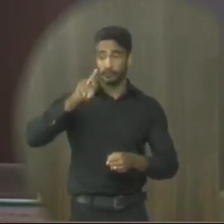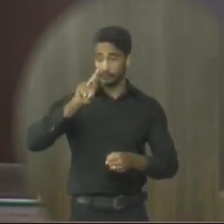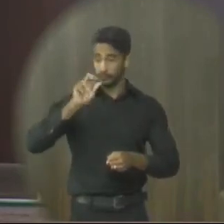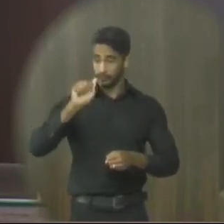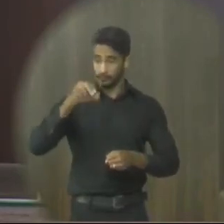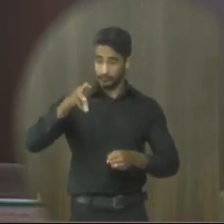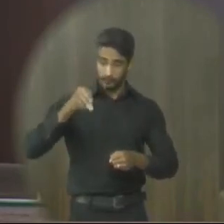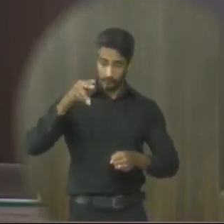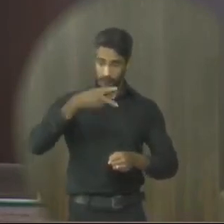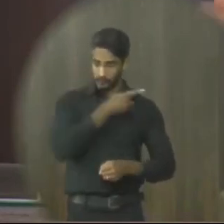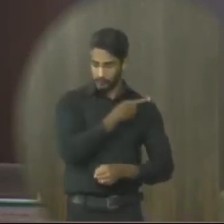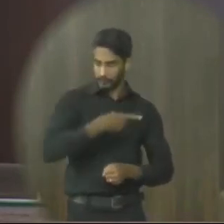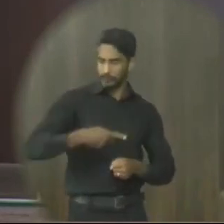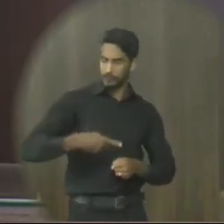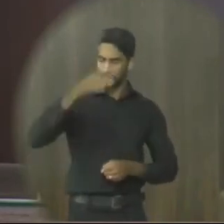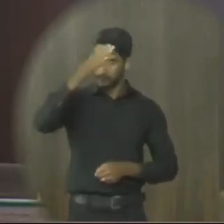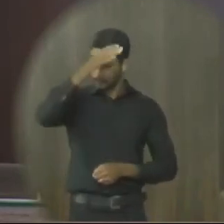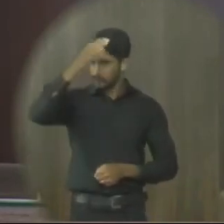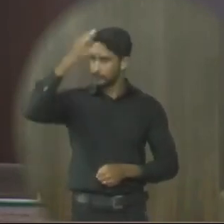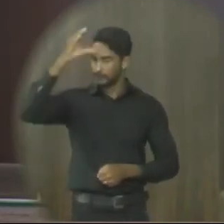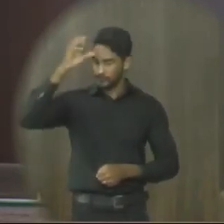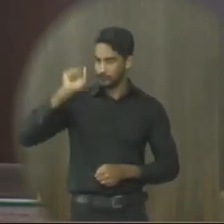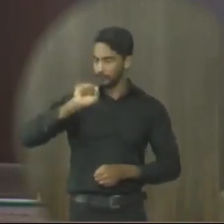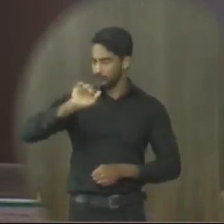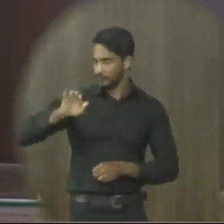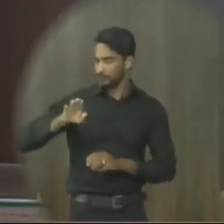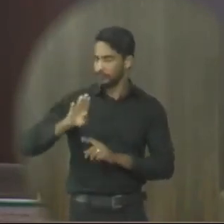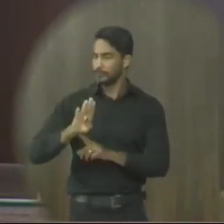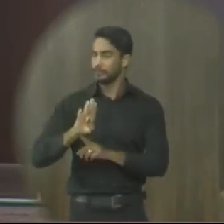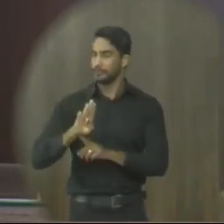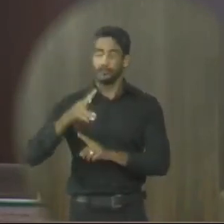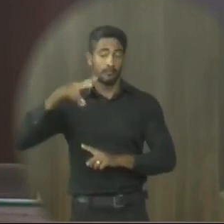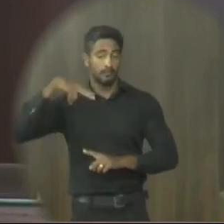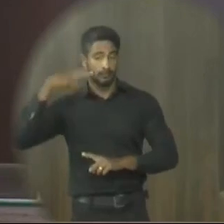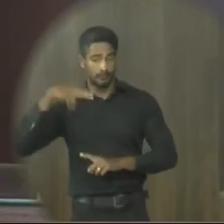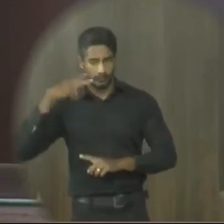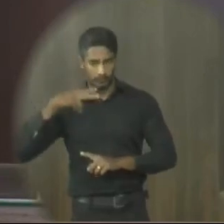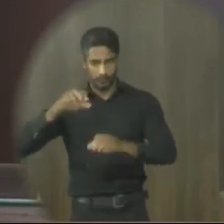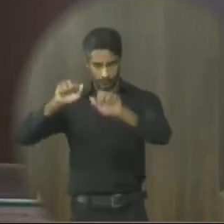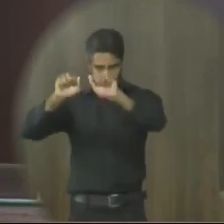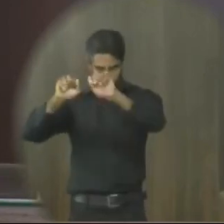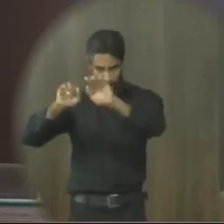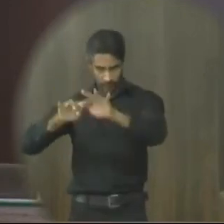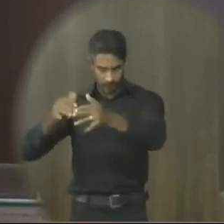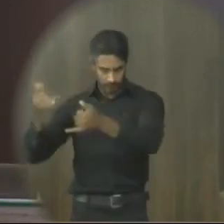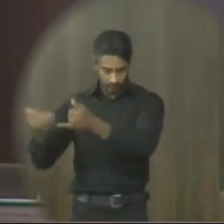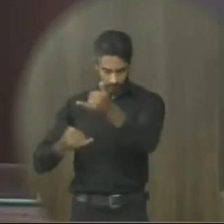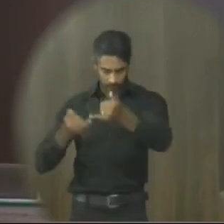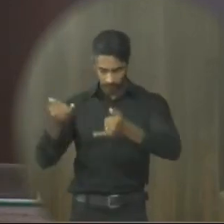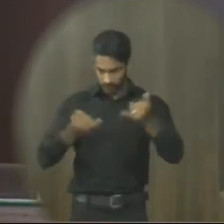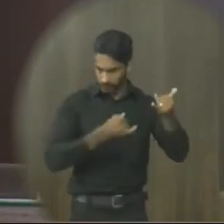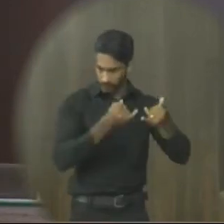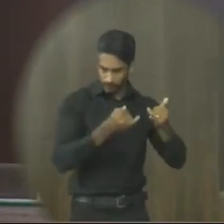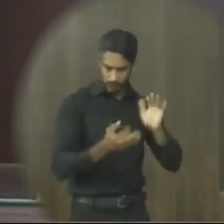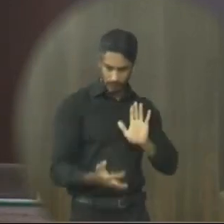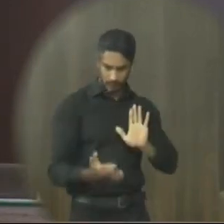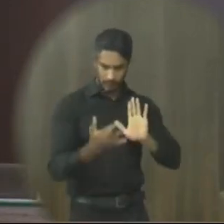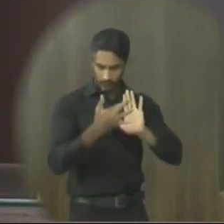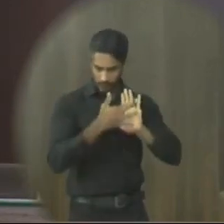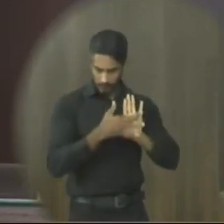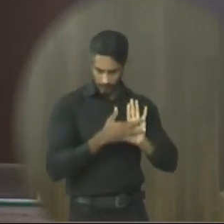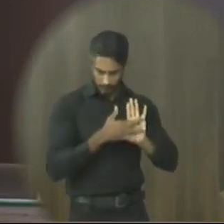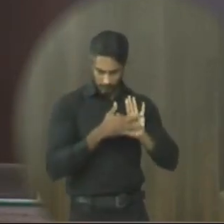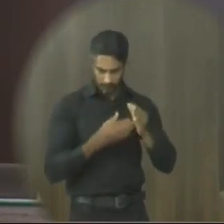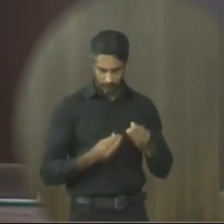presidente da Câmara Municipal de Janaú. O vereador subsinado se vê se após ouvir esse erro plenário na